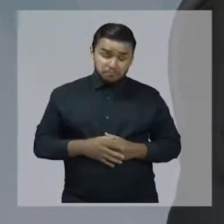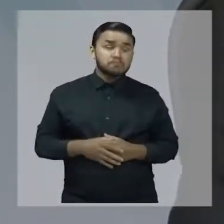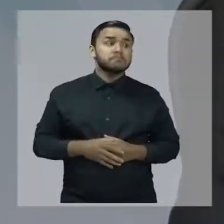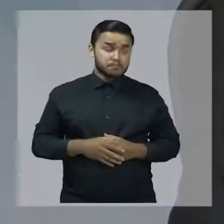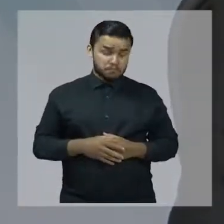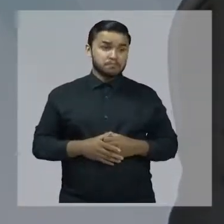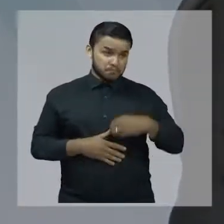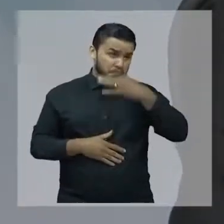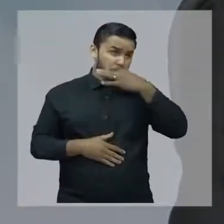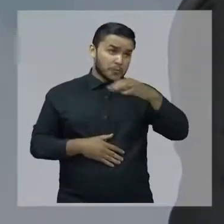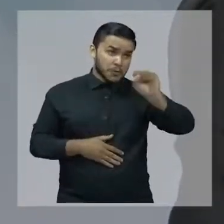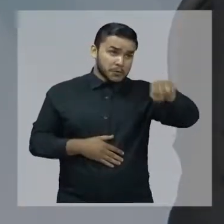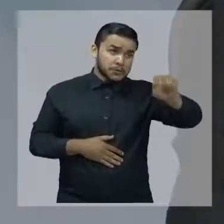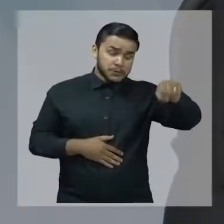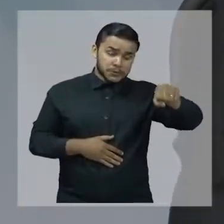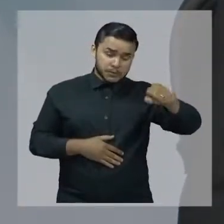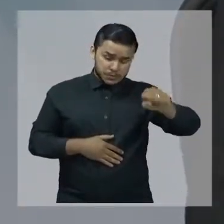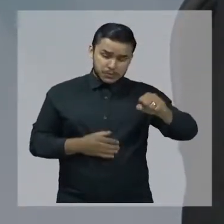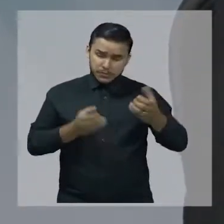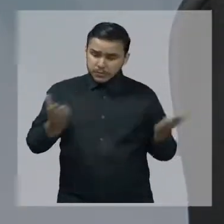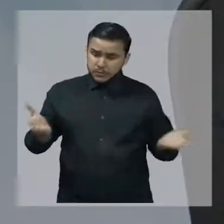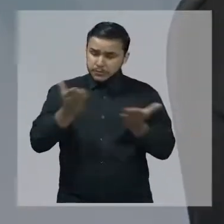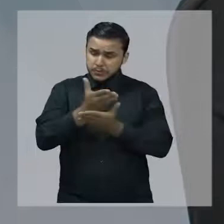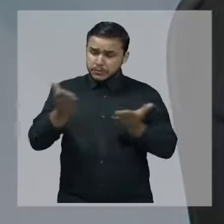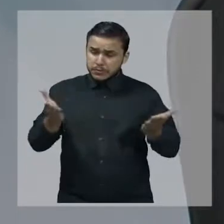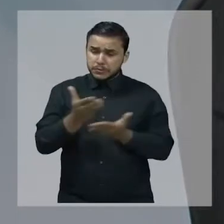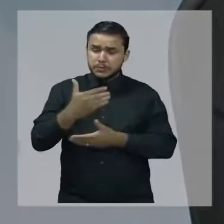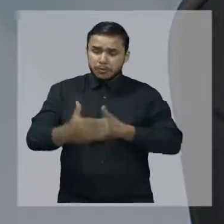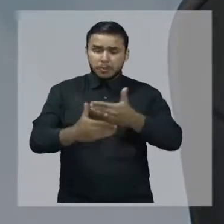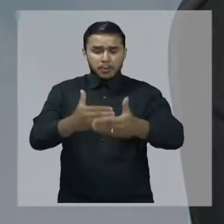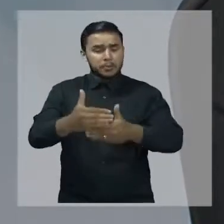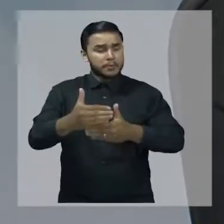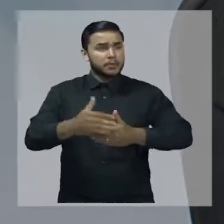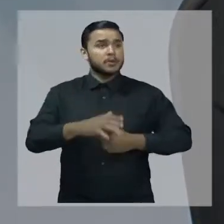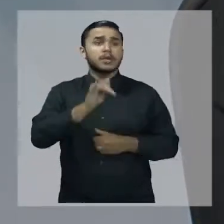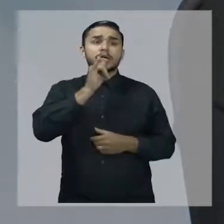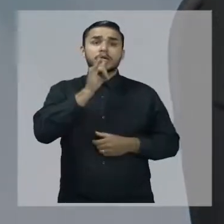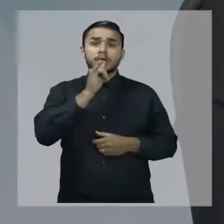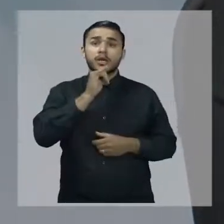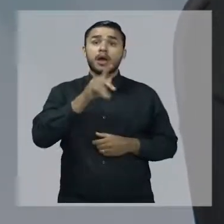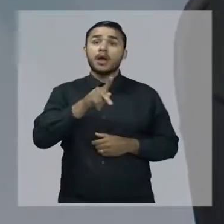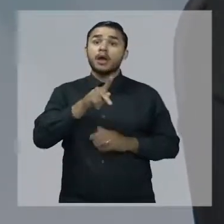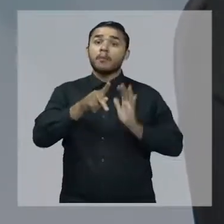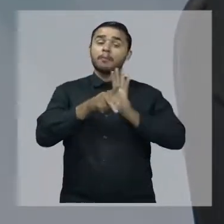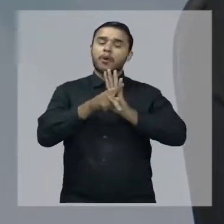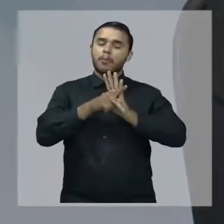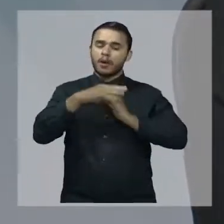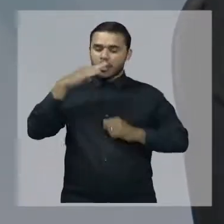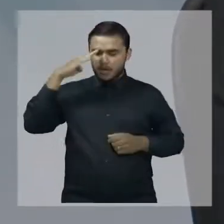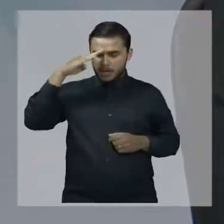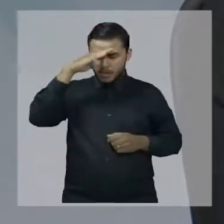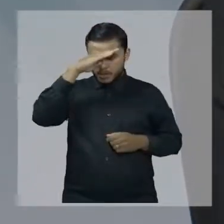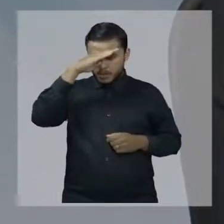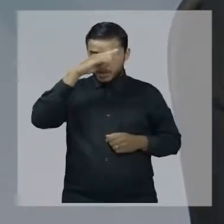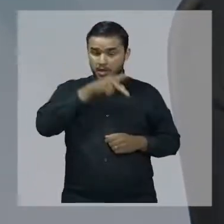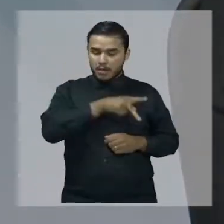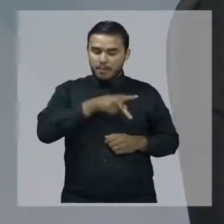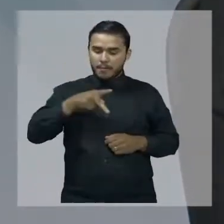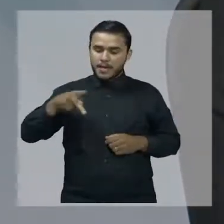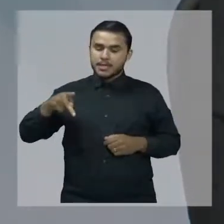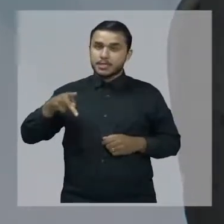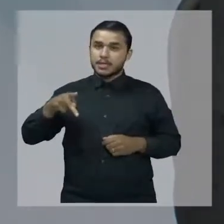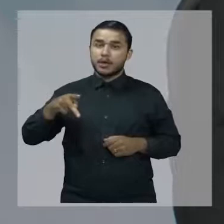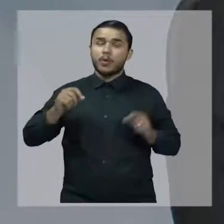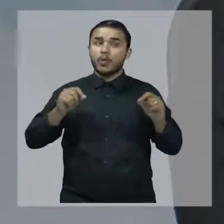mudança decorre de uma atitude diferente do próprio presidente da República. Tradicionalmente, o parlamento ficava